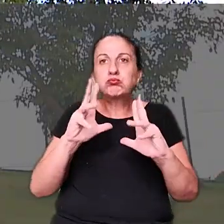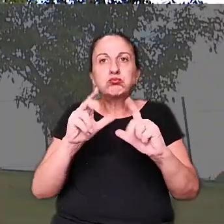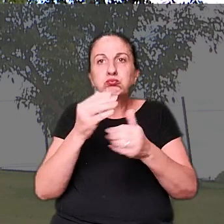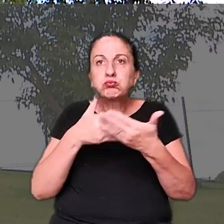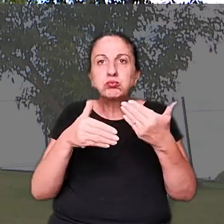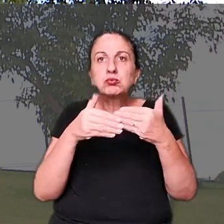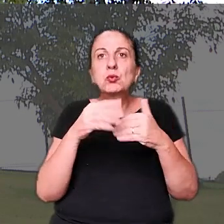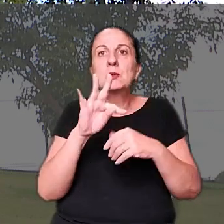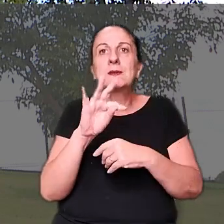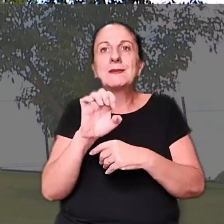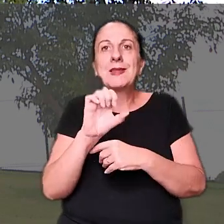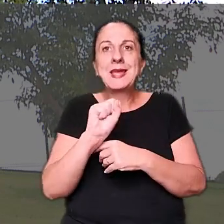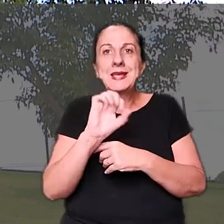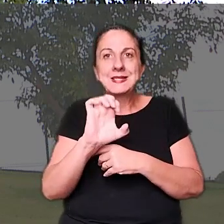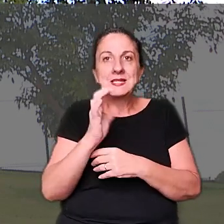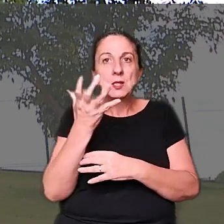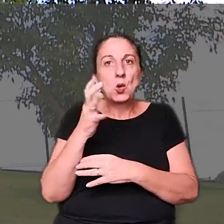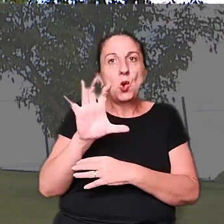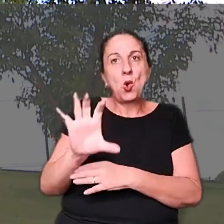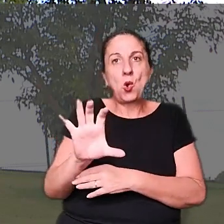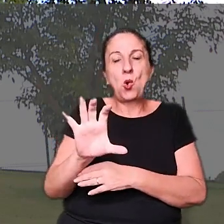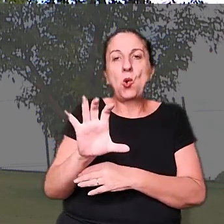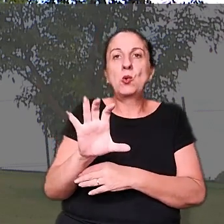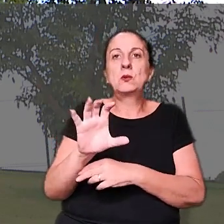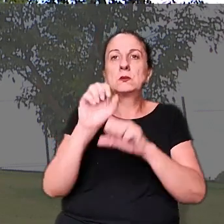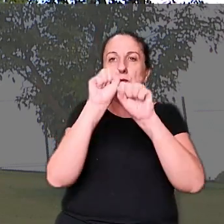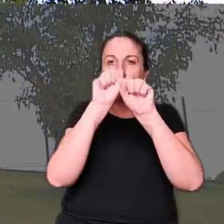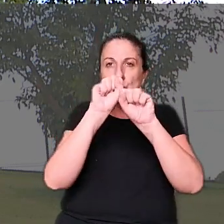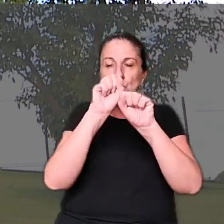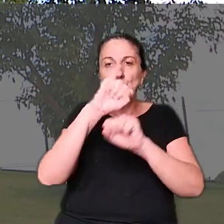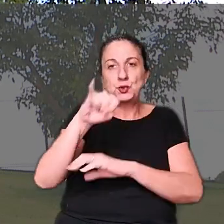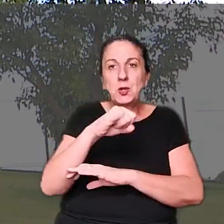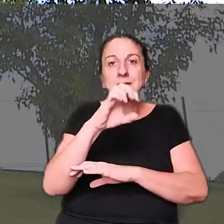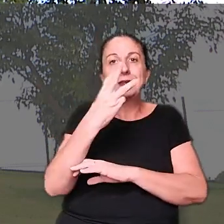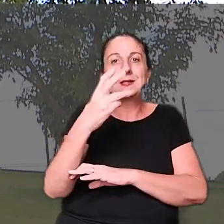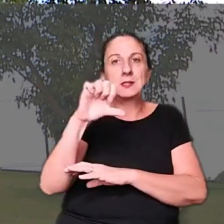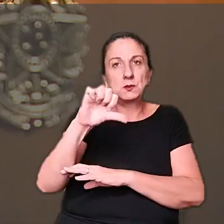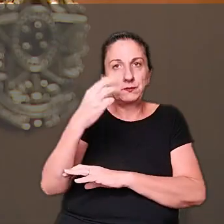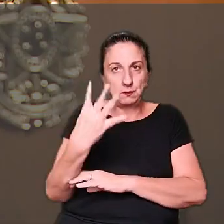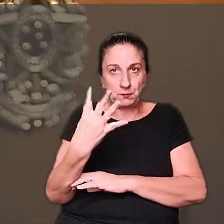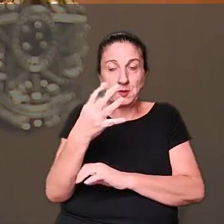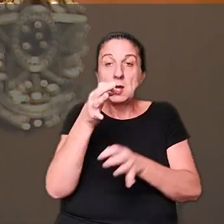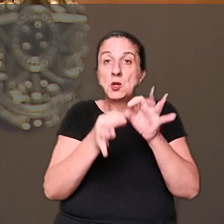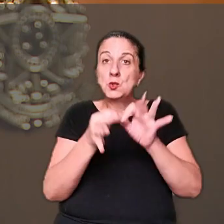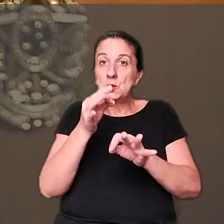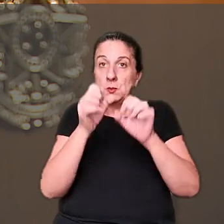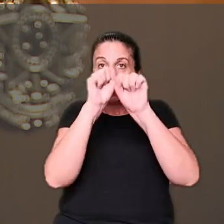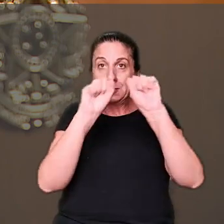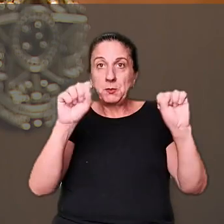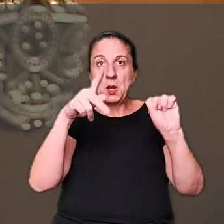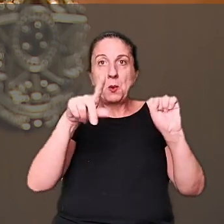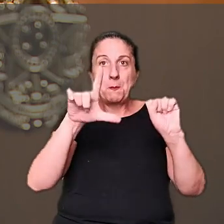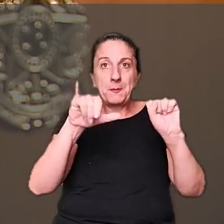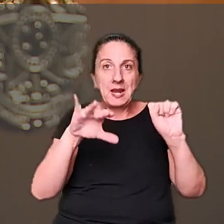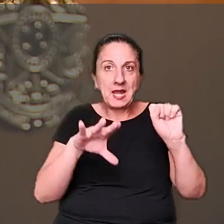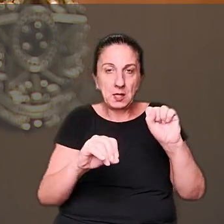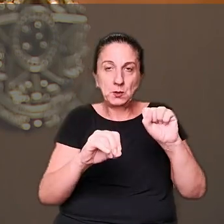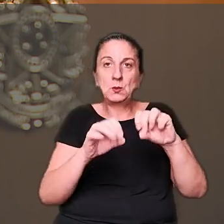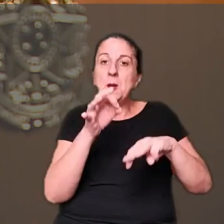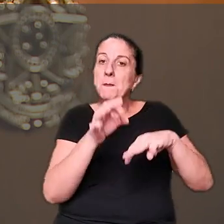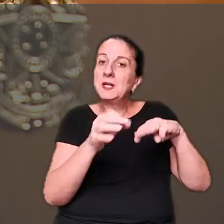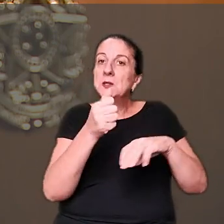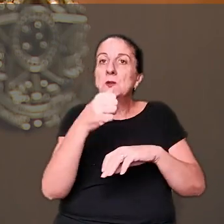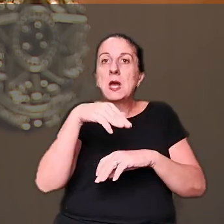por maioria, tese jurídica contrária à OJ 394. No julgamento no Tribunal Pleno, o